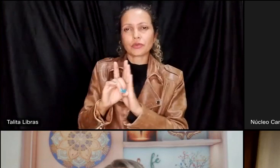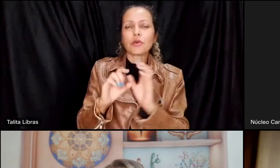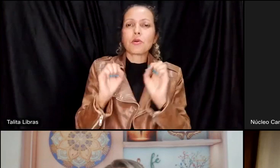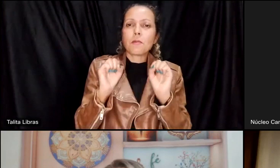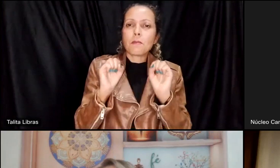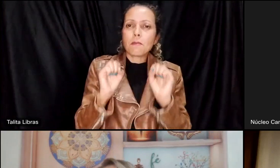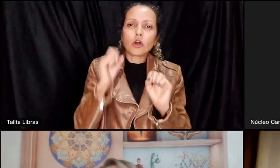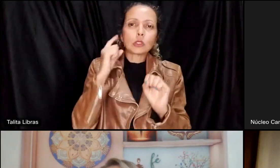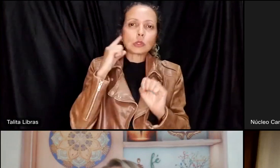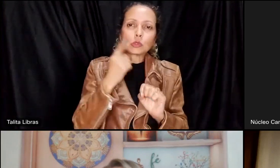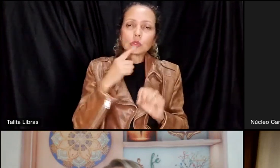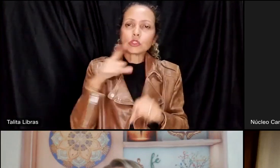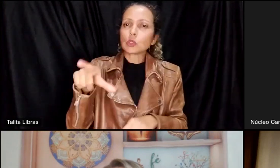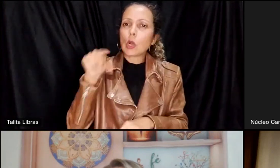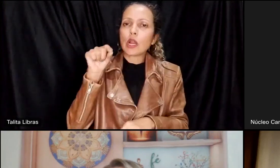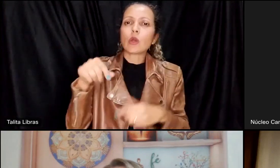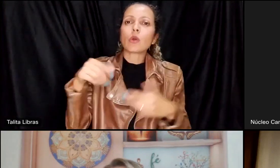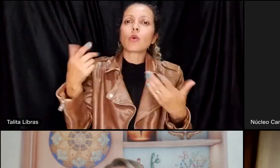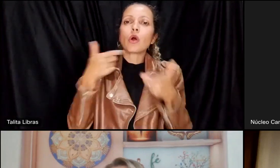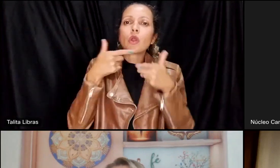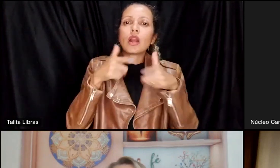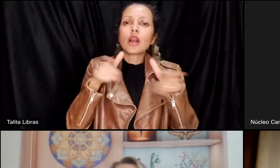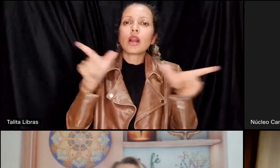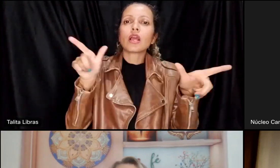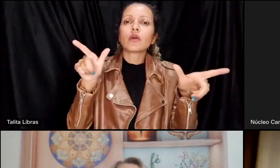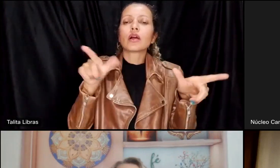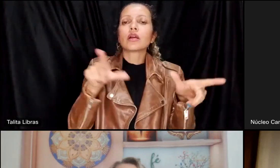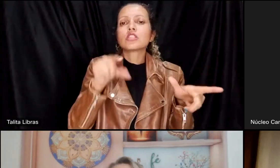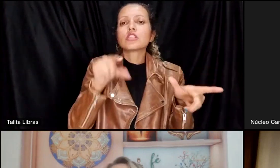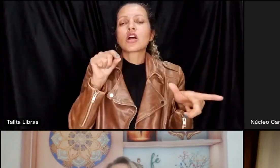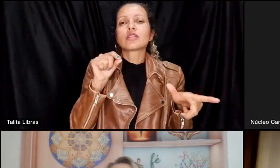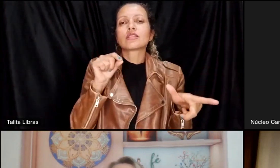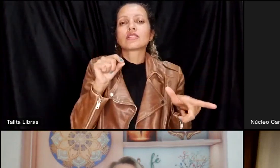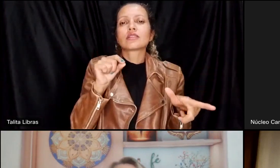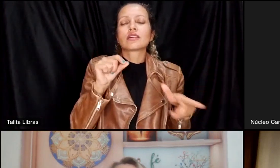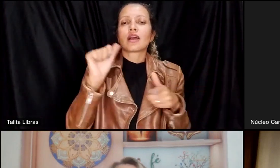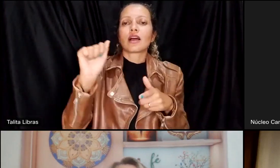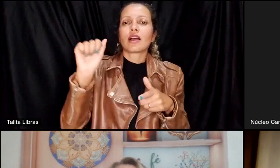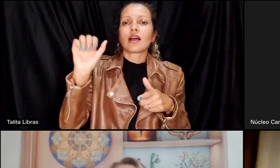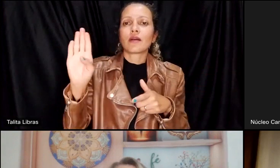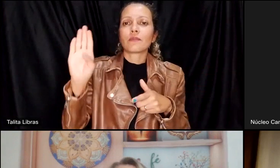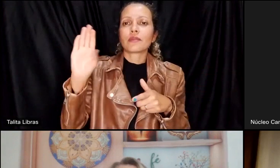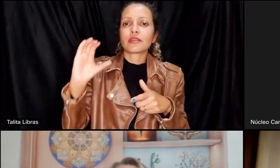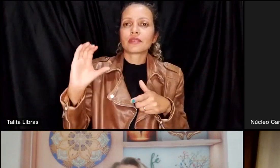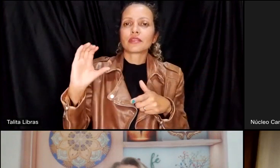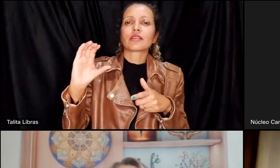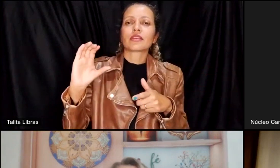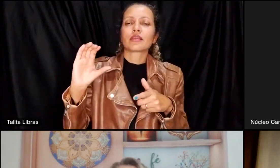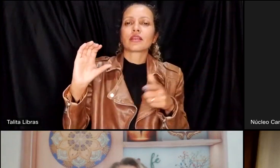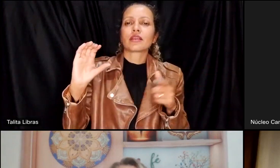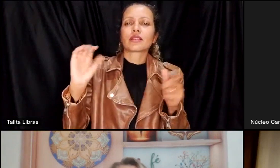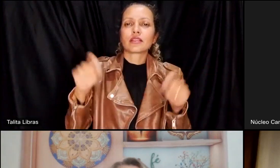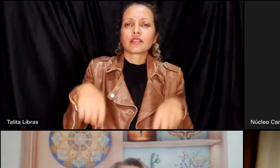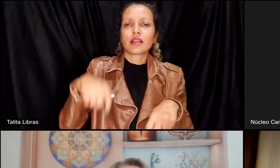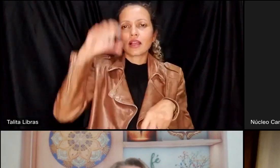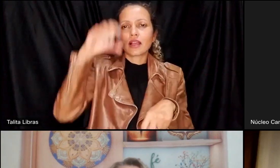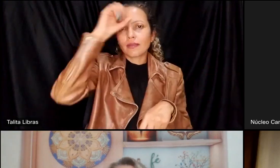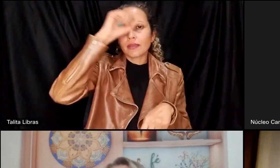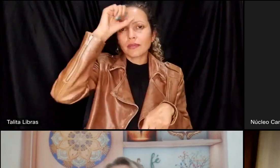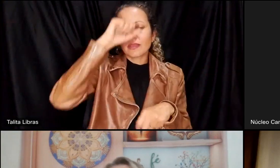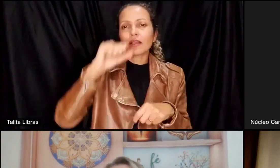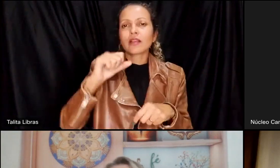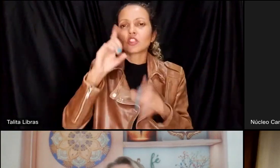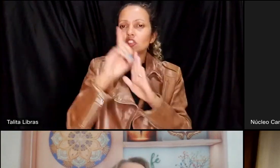E quem permite isso? Aí, vou lá, uma criança surda chega na escola, ela